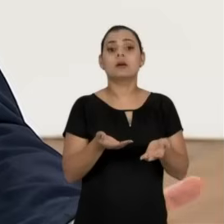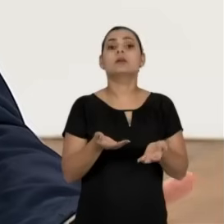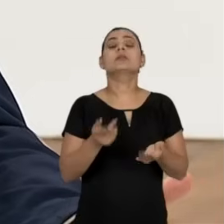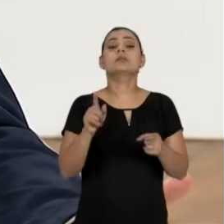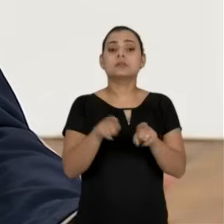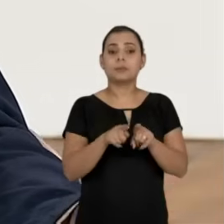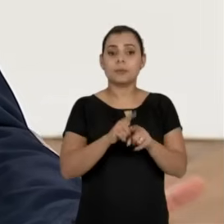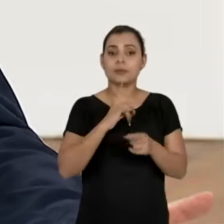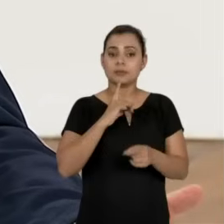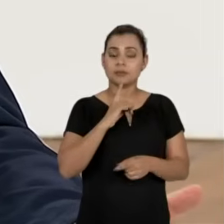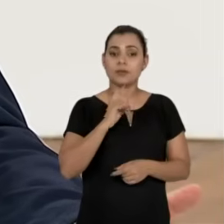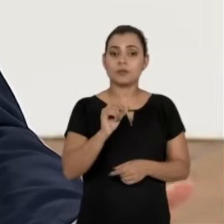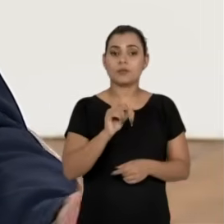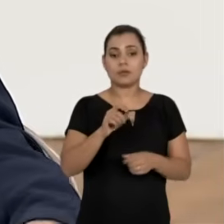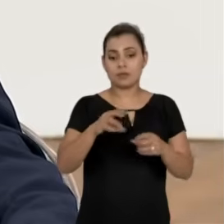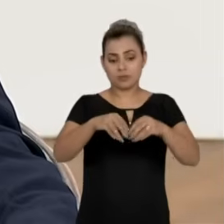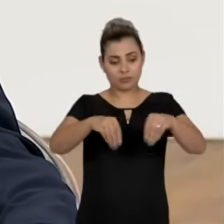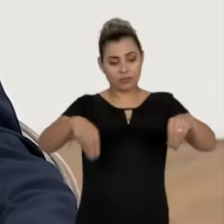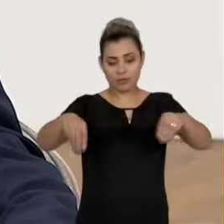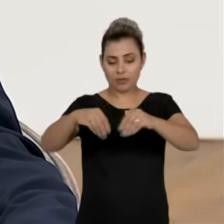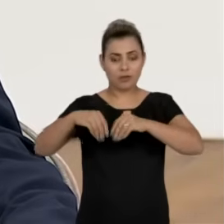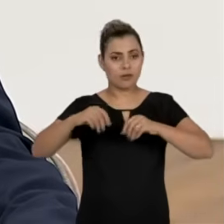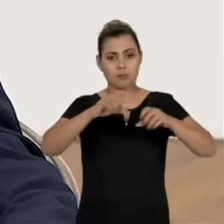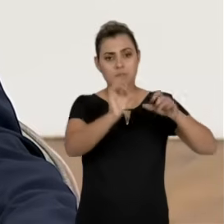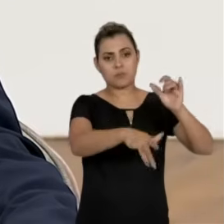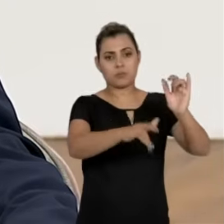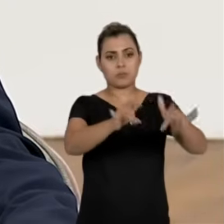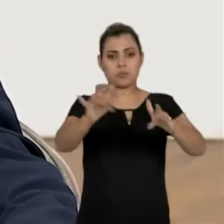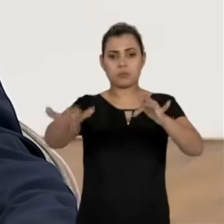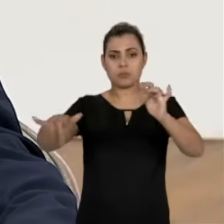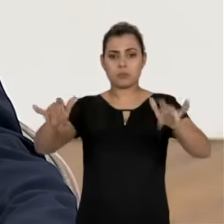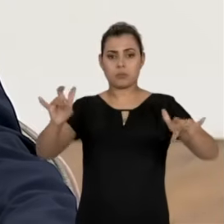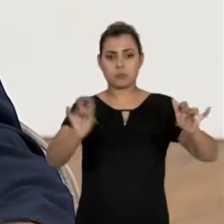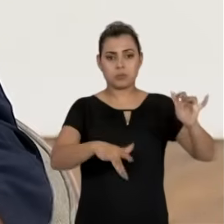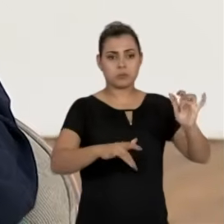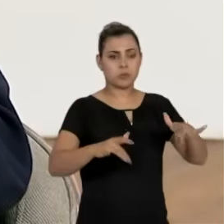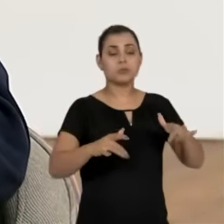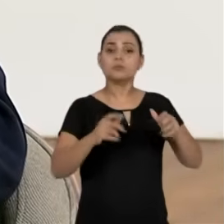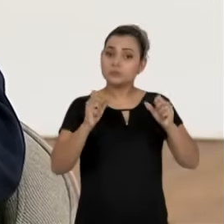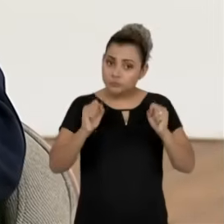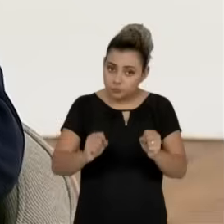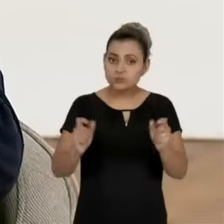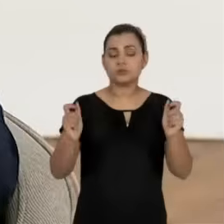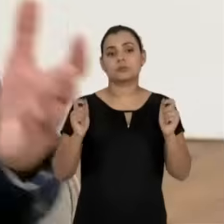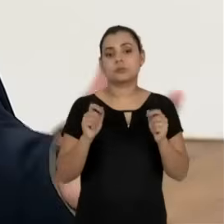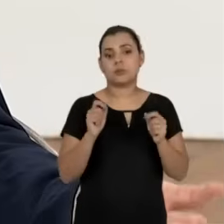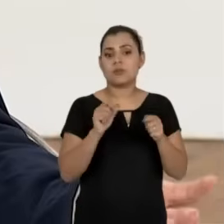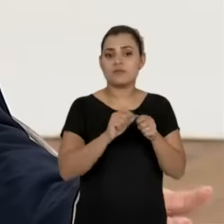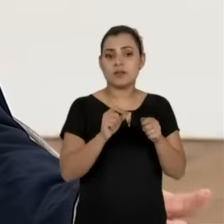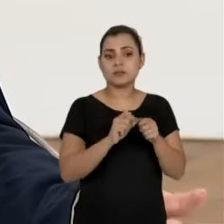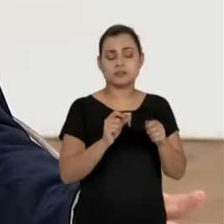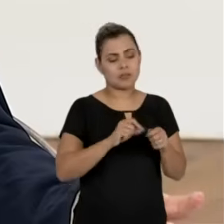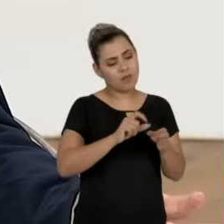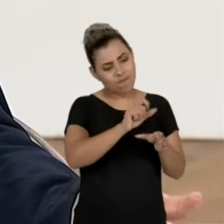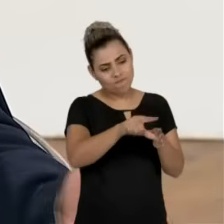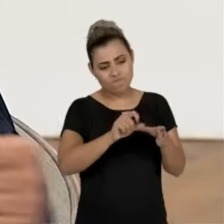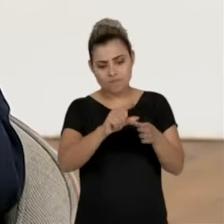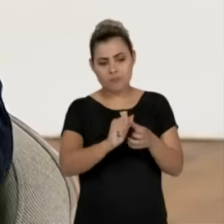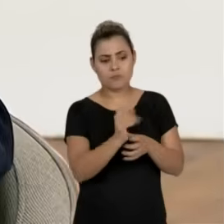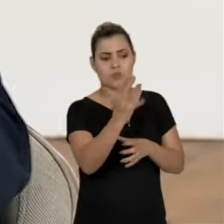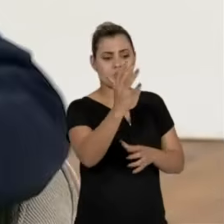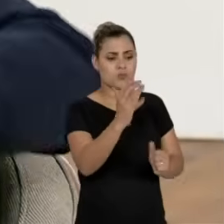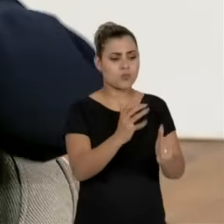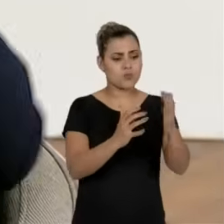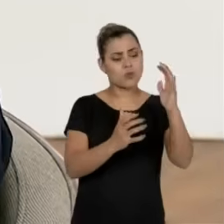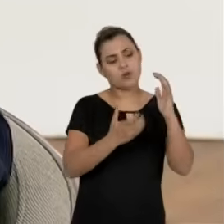pastos abandonados, são terras abandonadas, né? Que poderiam gerar enorme riqueza, né?